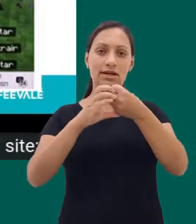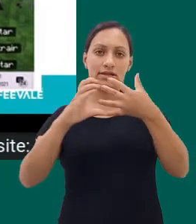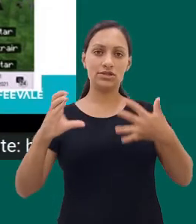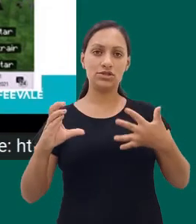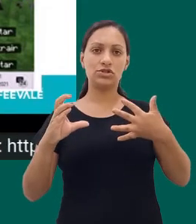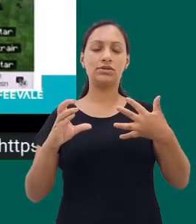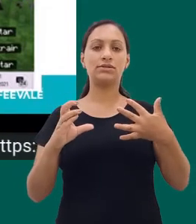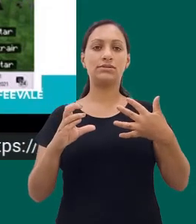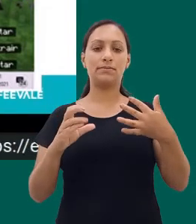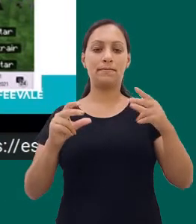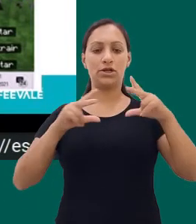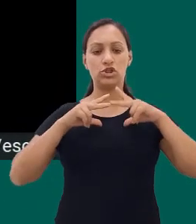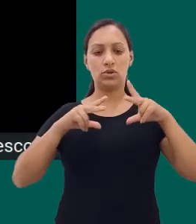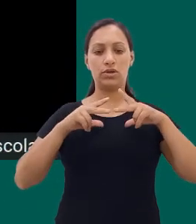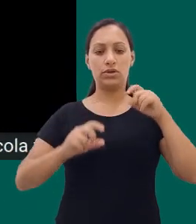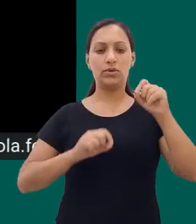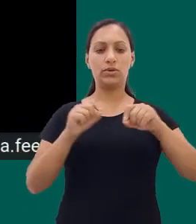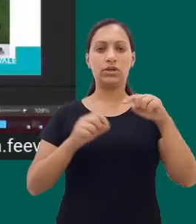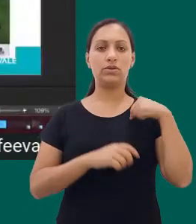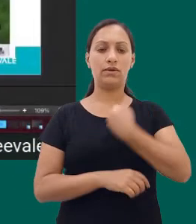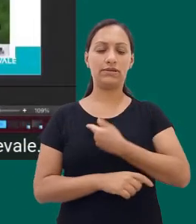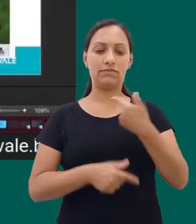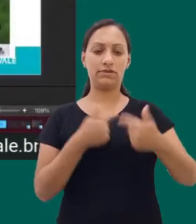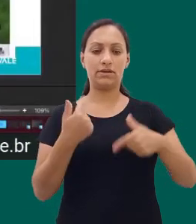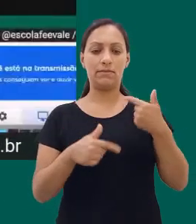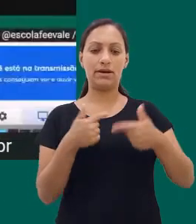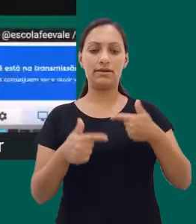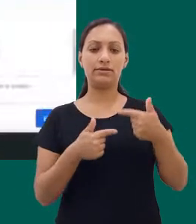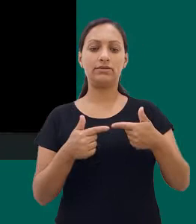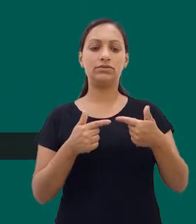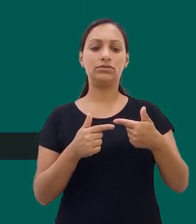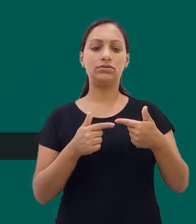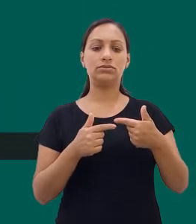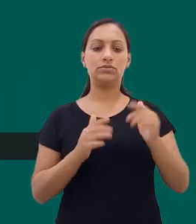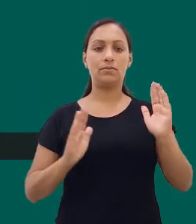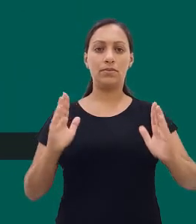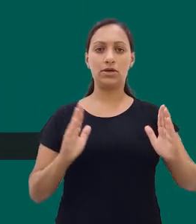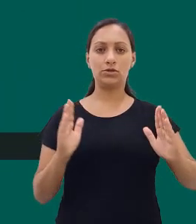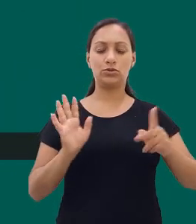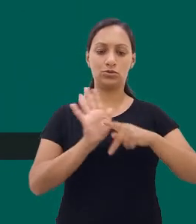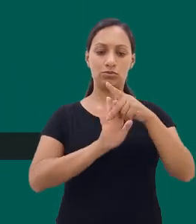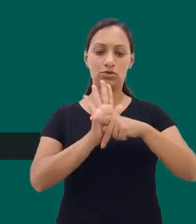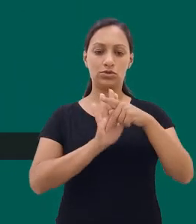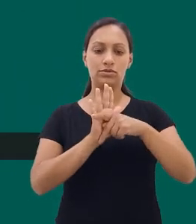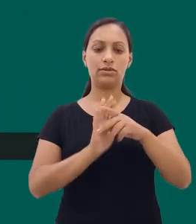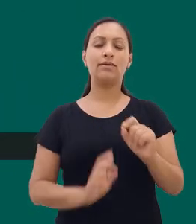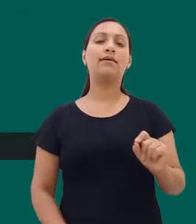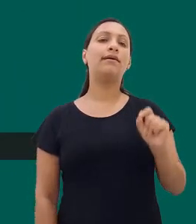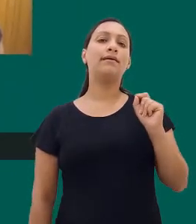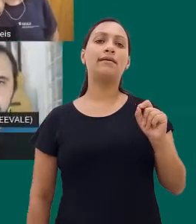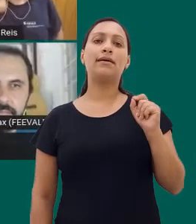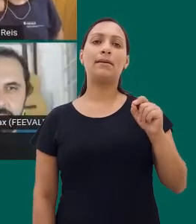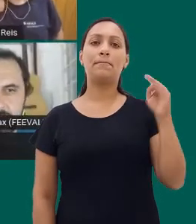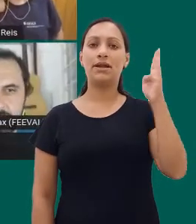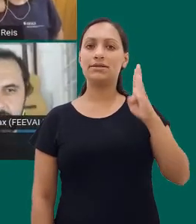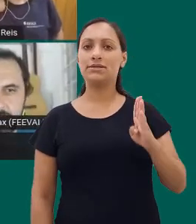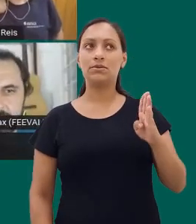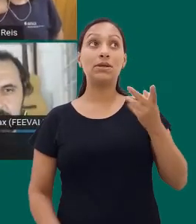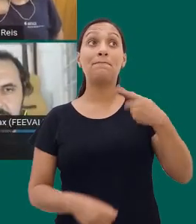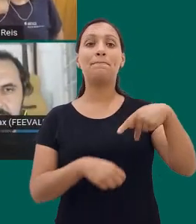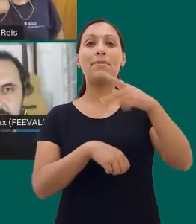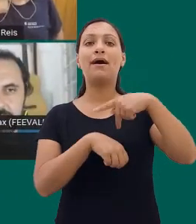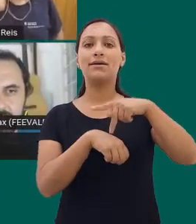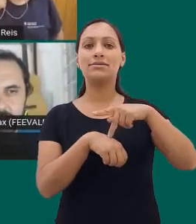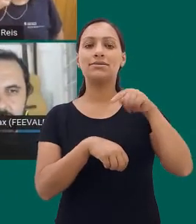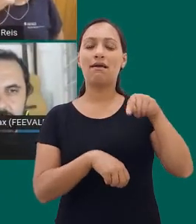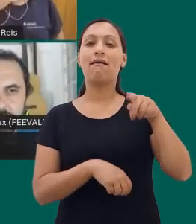e que a gente foi trabalhando isso durante, né, o projeto Que Brasil é esse, né, que país é esse, aliás, e